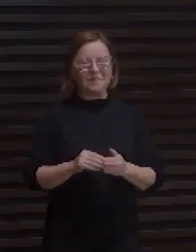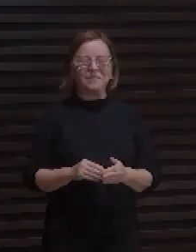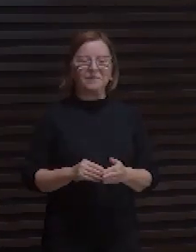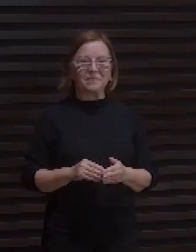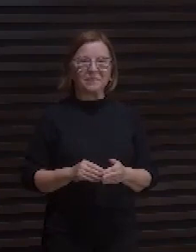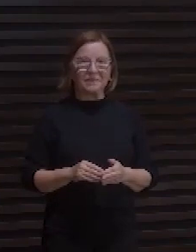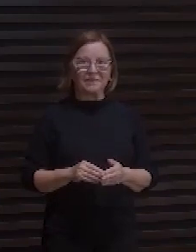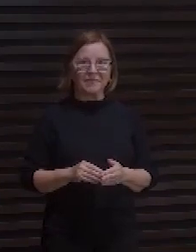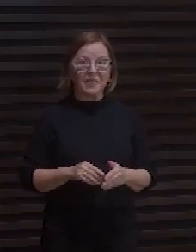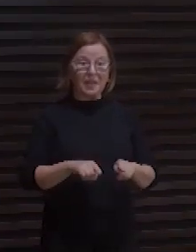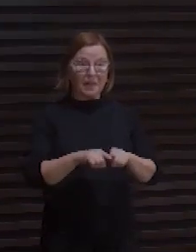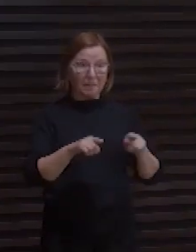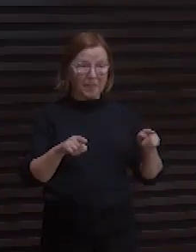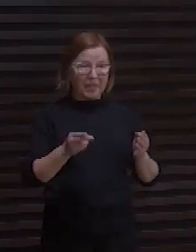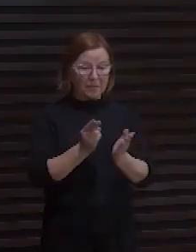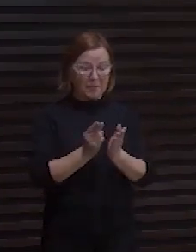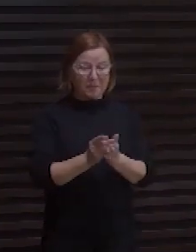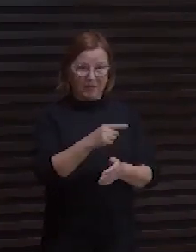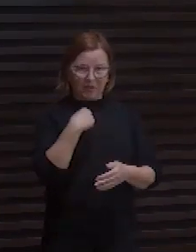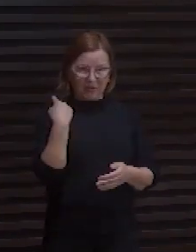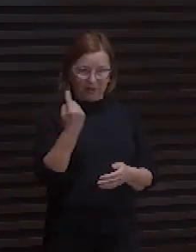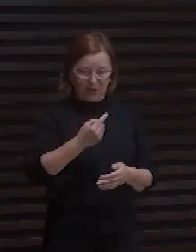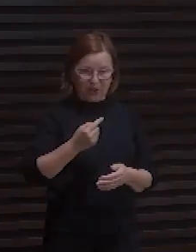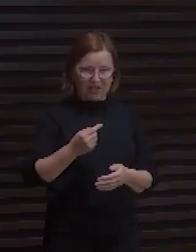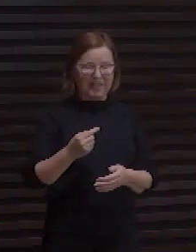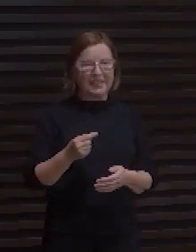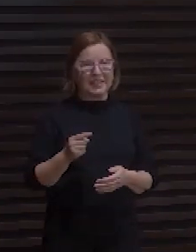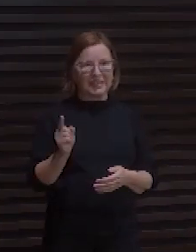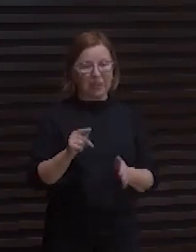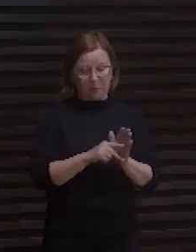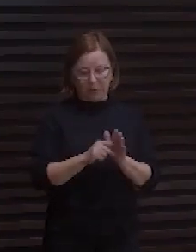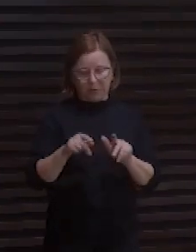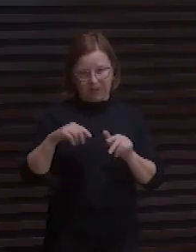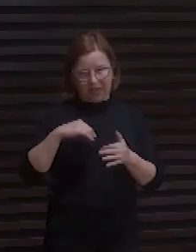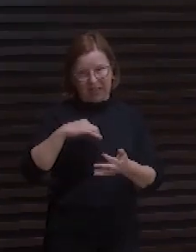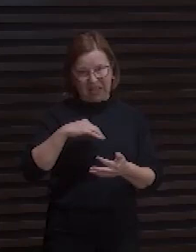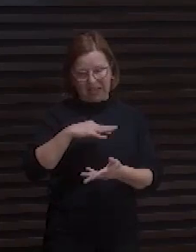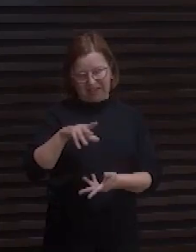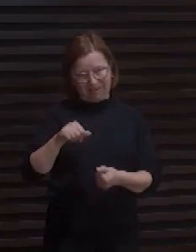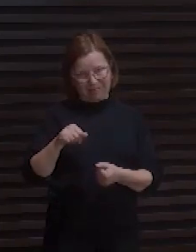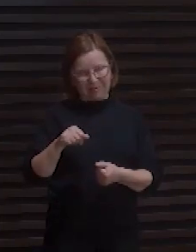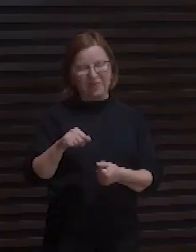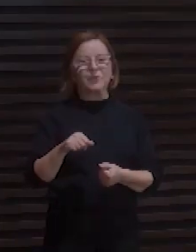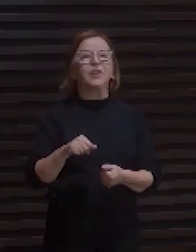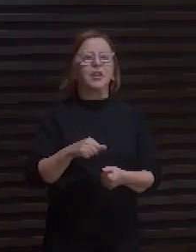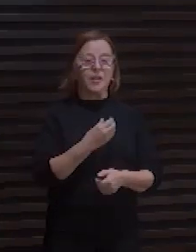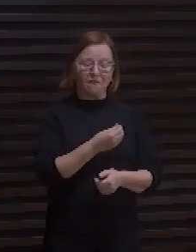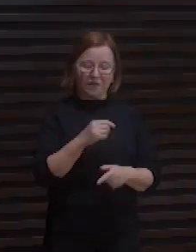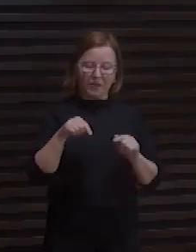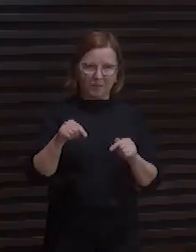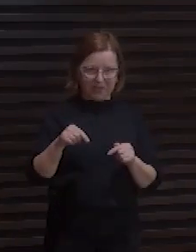apesar de sermos estrangeiros nesta terra, vivemos nela, estabelecemos família, relacionamentos de ordem pessoal